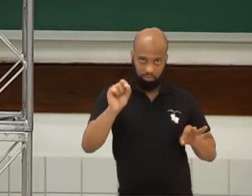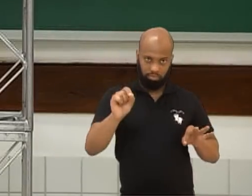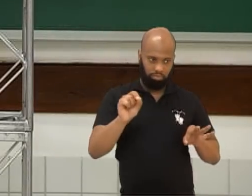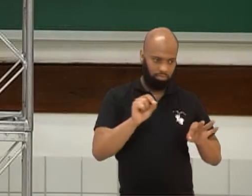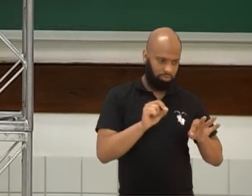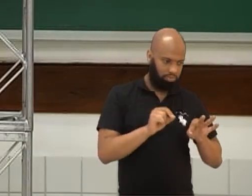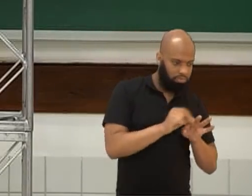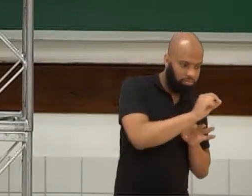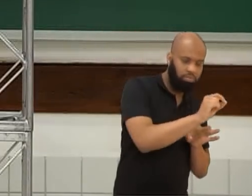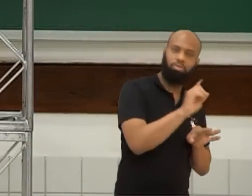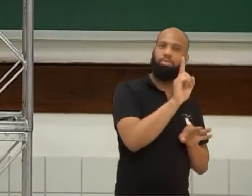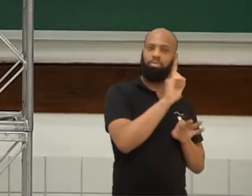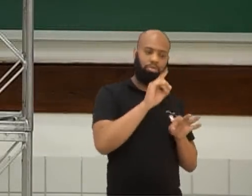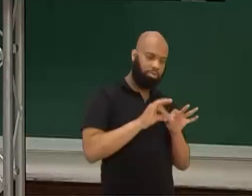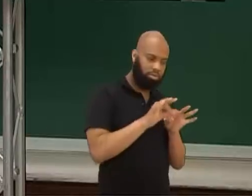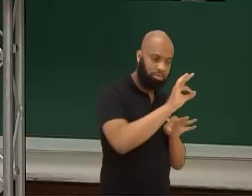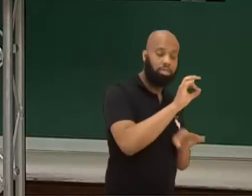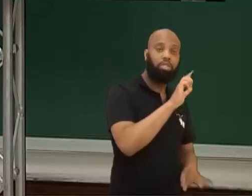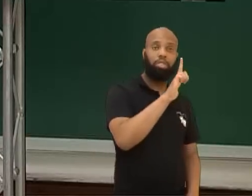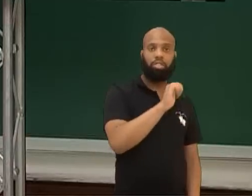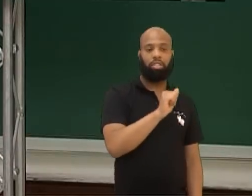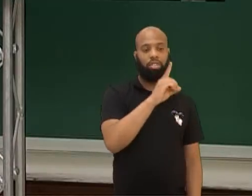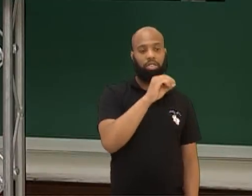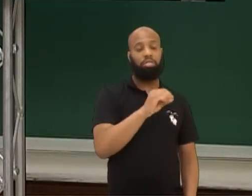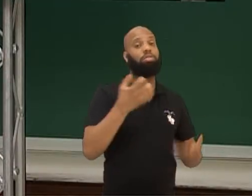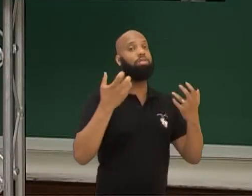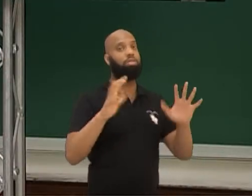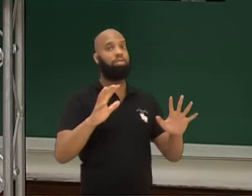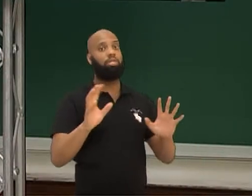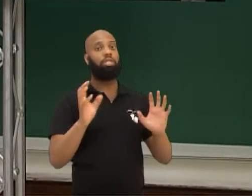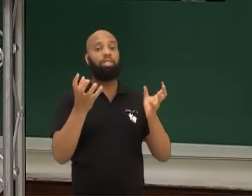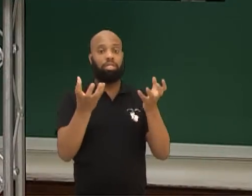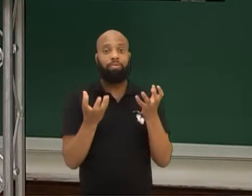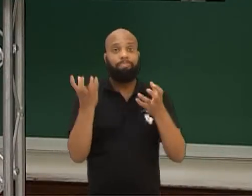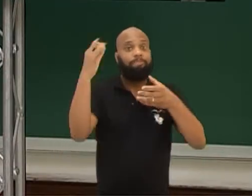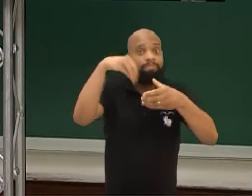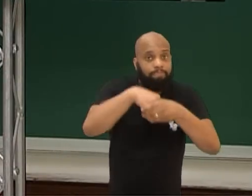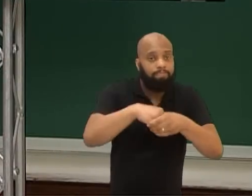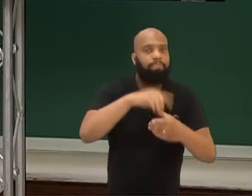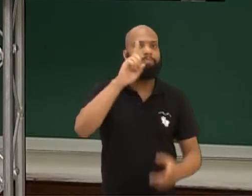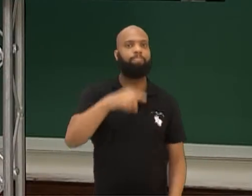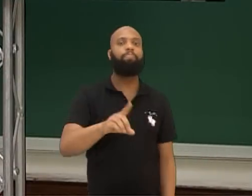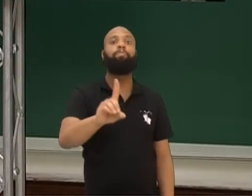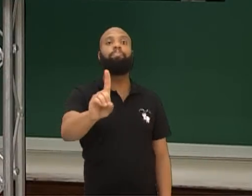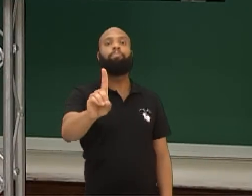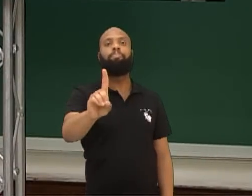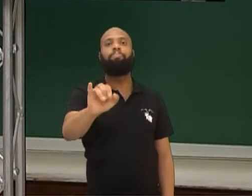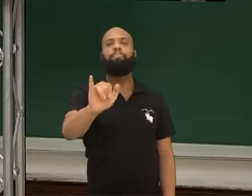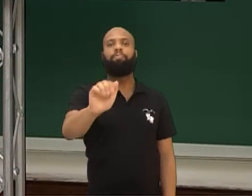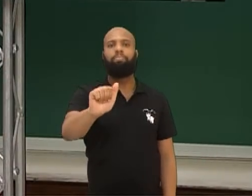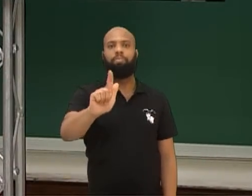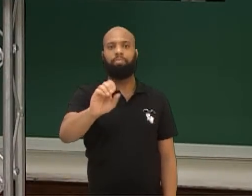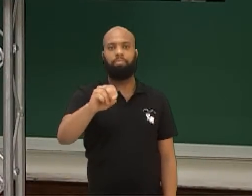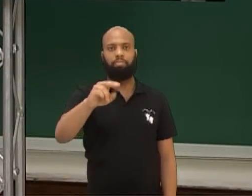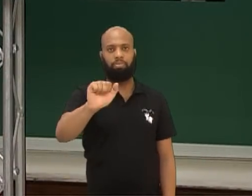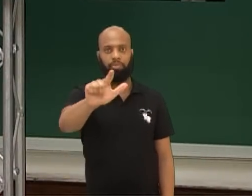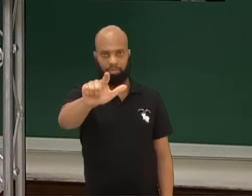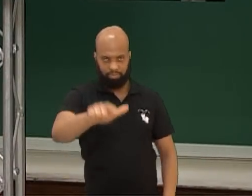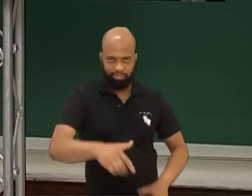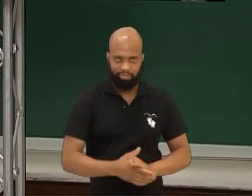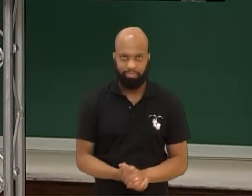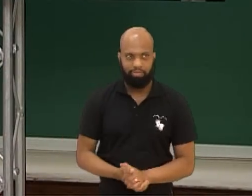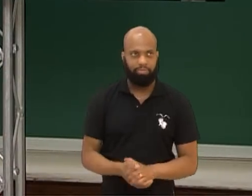cá, porque senão eu tenho o lado. Eu tenho que pegar esse vértice e unir aqui,